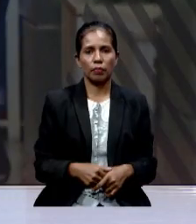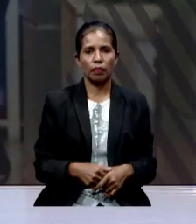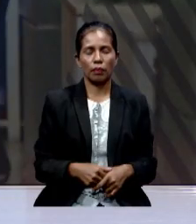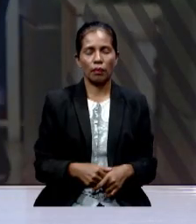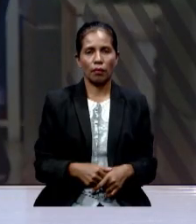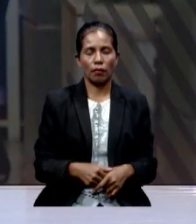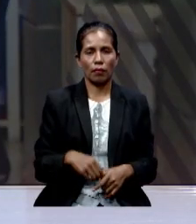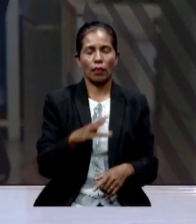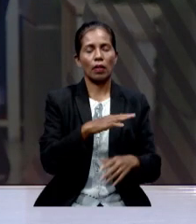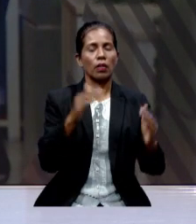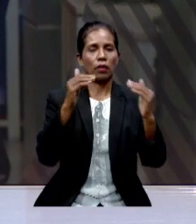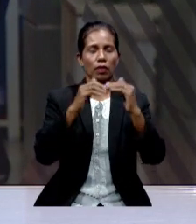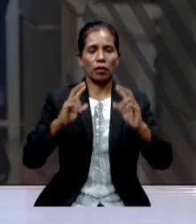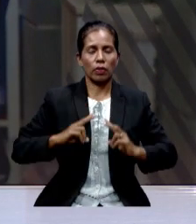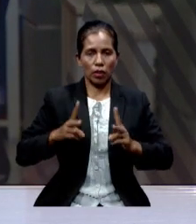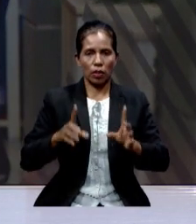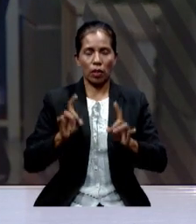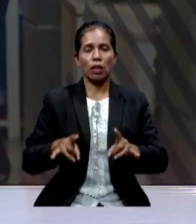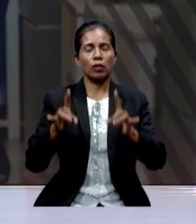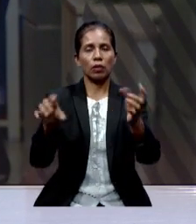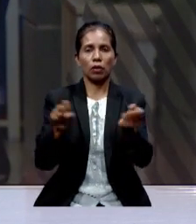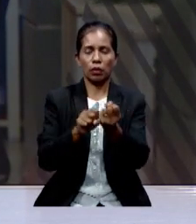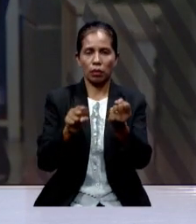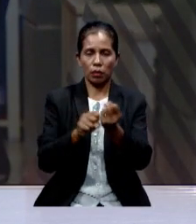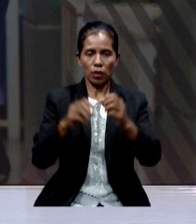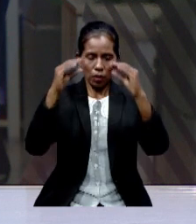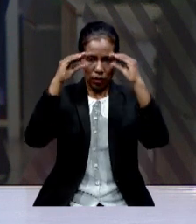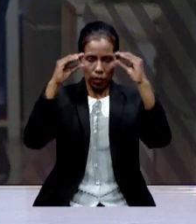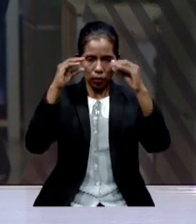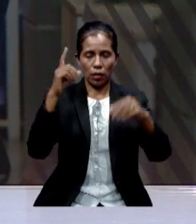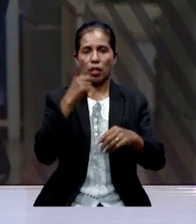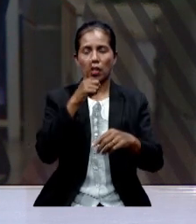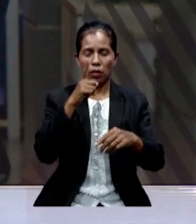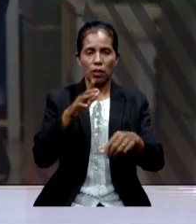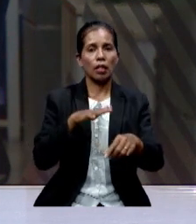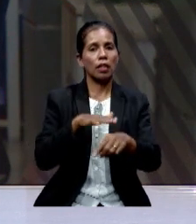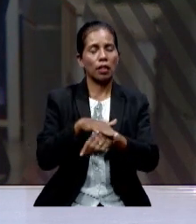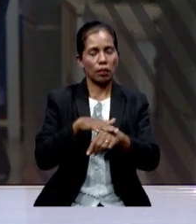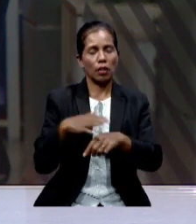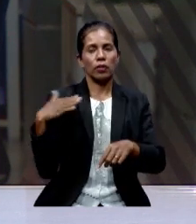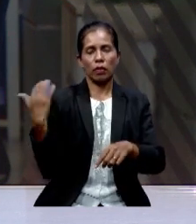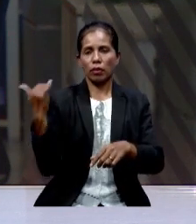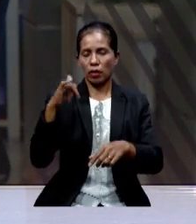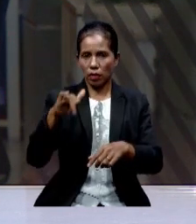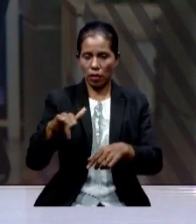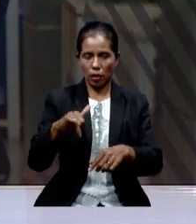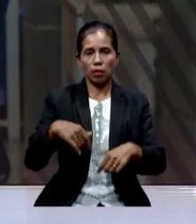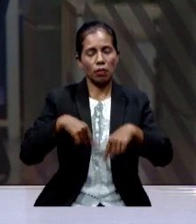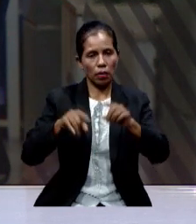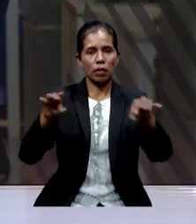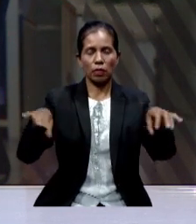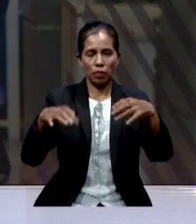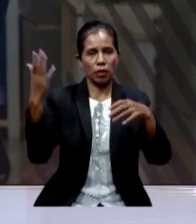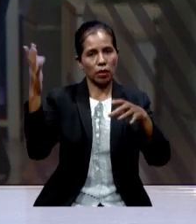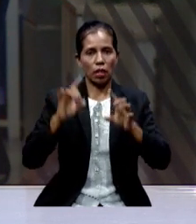Consul Honorário Veterano Austrália, se apoio a Noring Lian Inglês para os oficiais, nebe atuba serviço e Austrália.